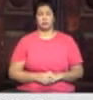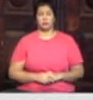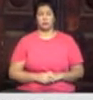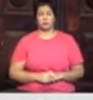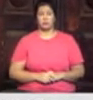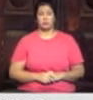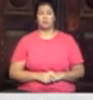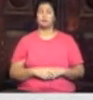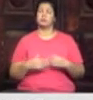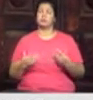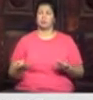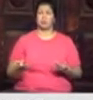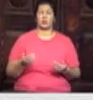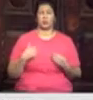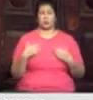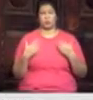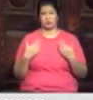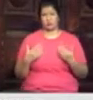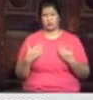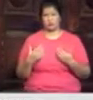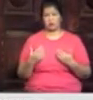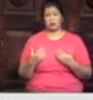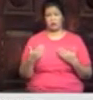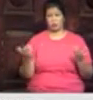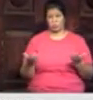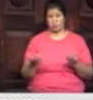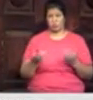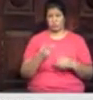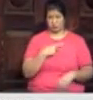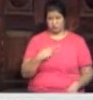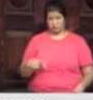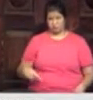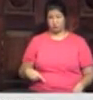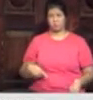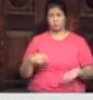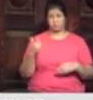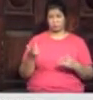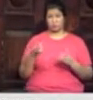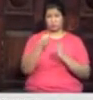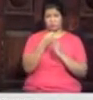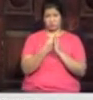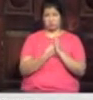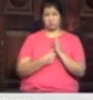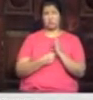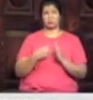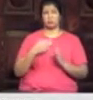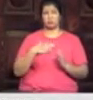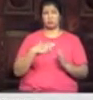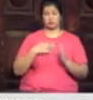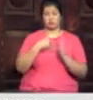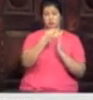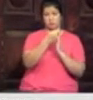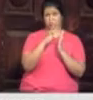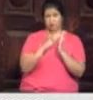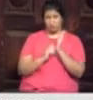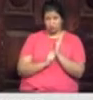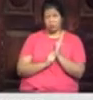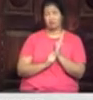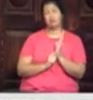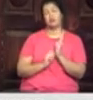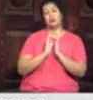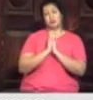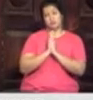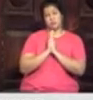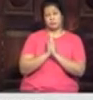publicasse esse texto na ata dessa sessão de hoje, garantisse a publicação deste manifesto e dizer que nós somos